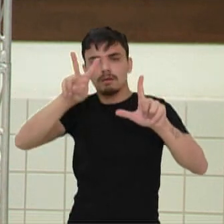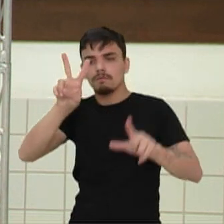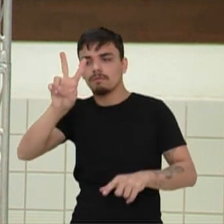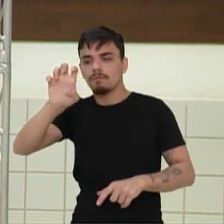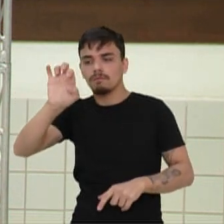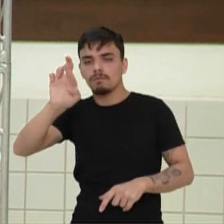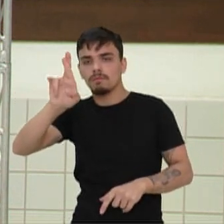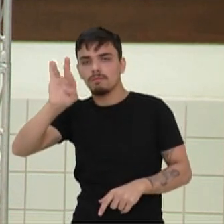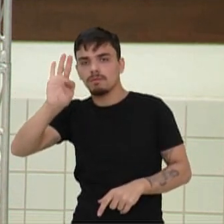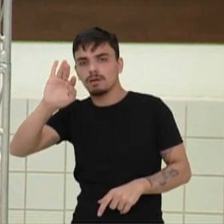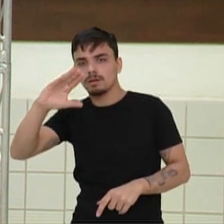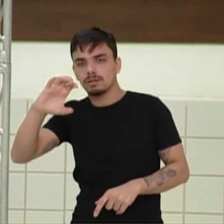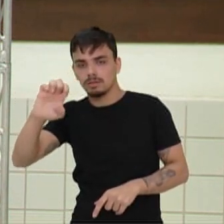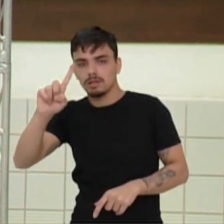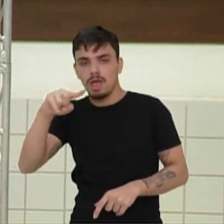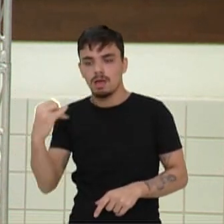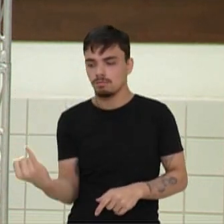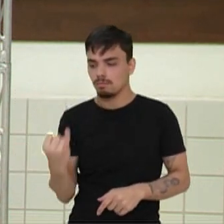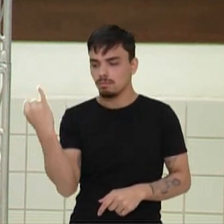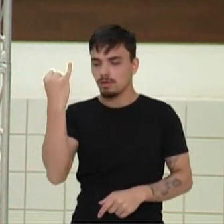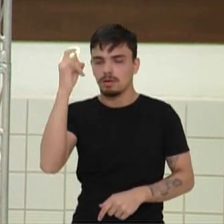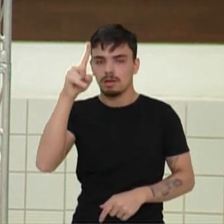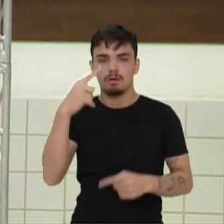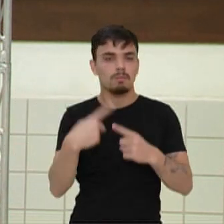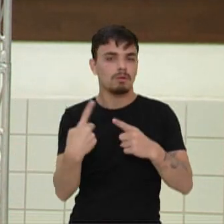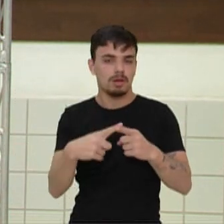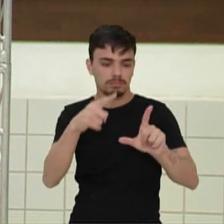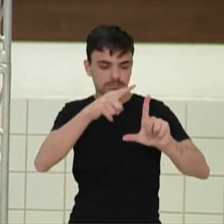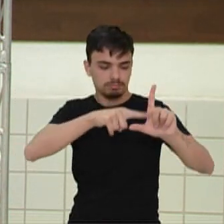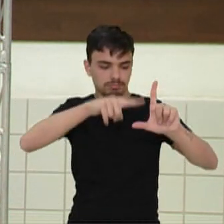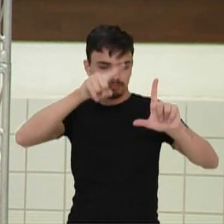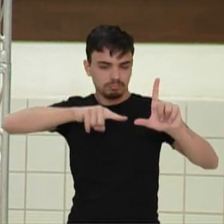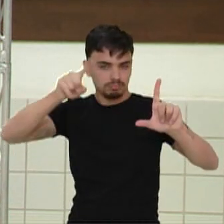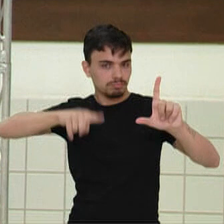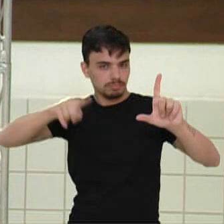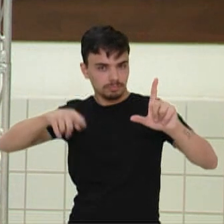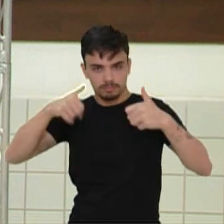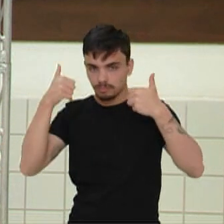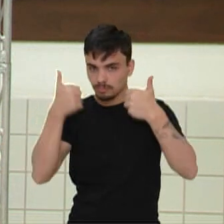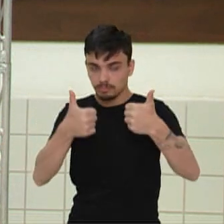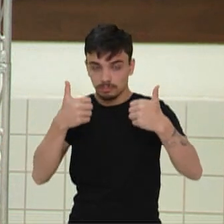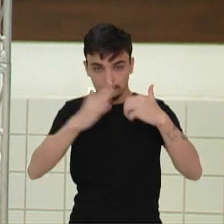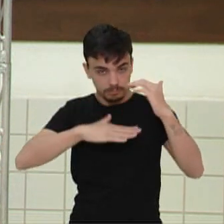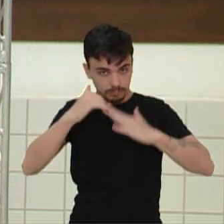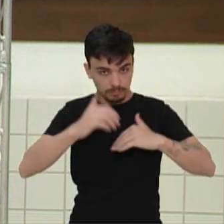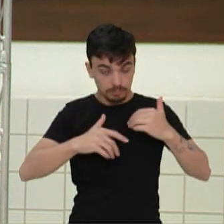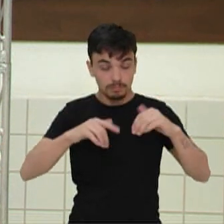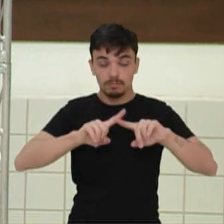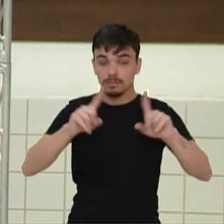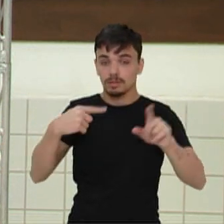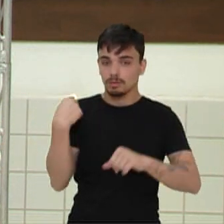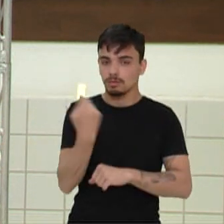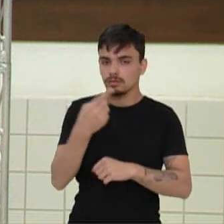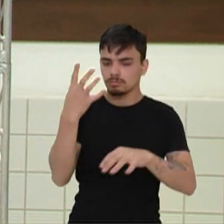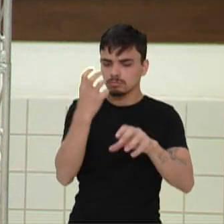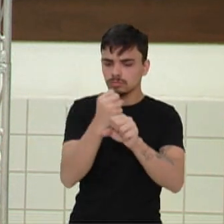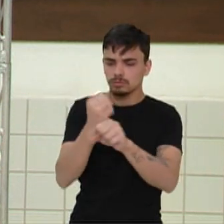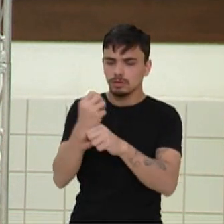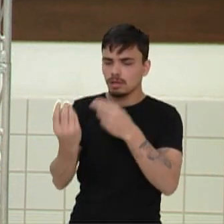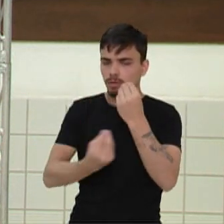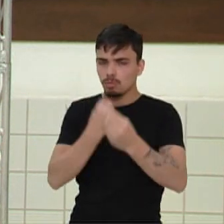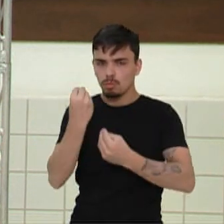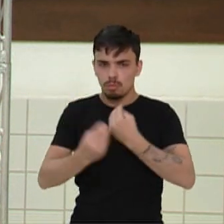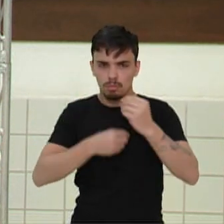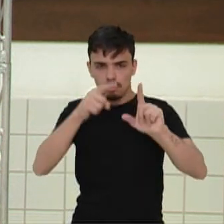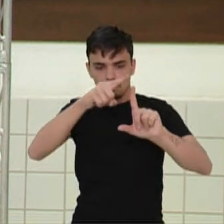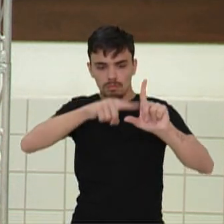importância, principalmente na construção de gráficos, ok? A gente calculou o vértice, já sabemos como